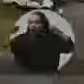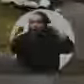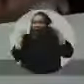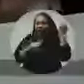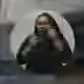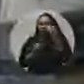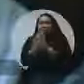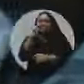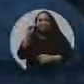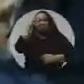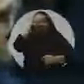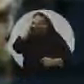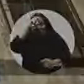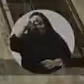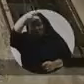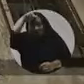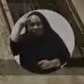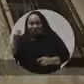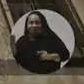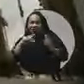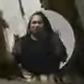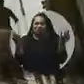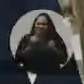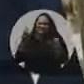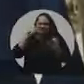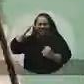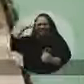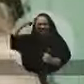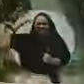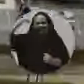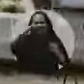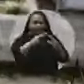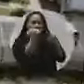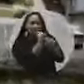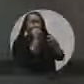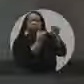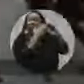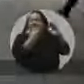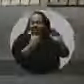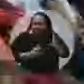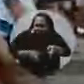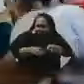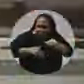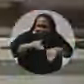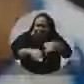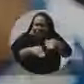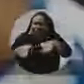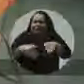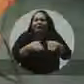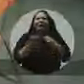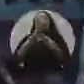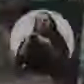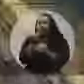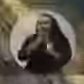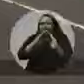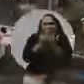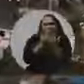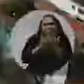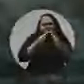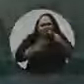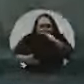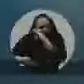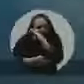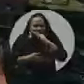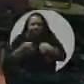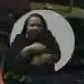primeiro hospital municipal. Jogada de craque com moral melhor e segue avançando. Novas escolas, novas creches, novas avenidas,